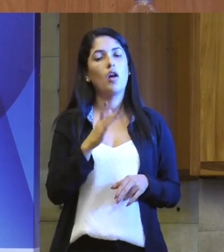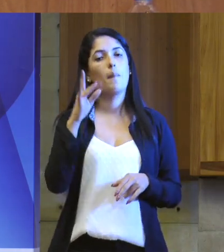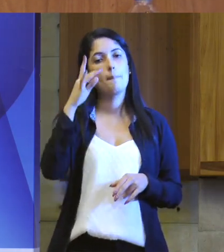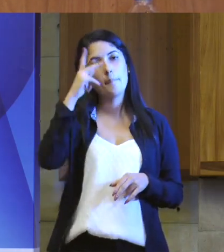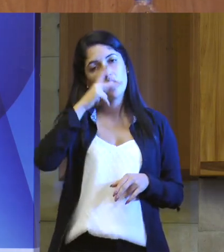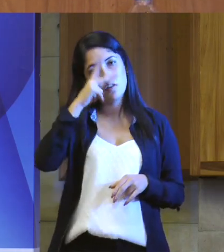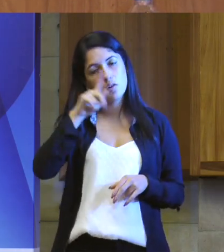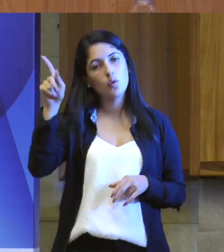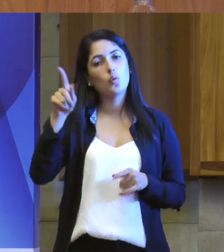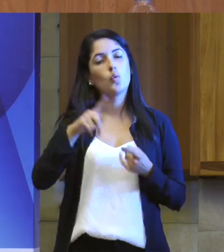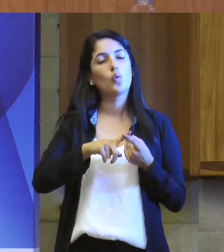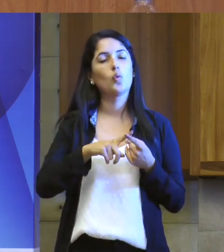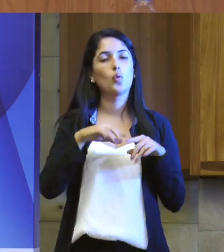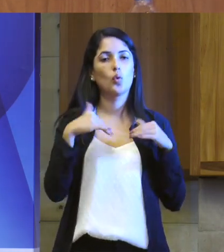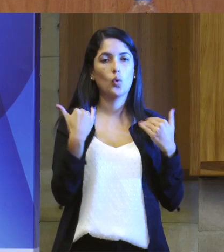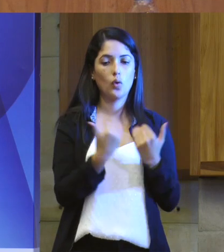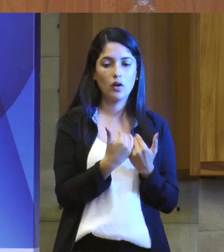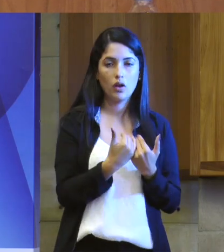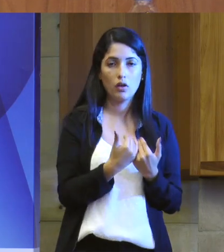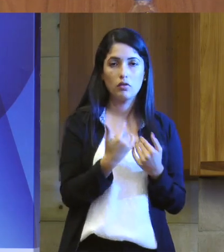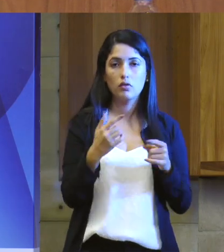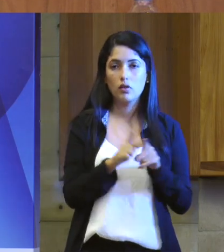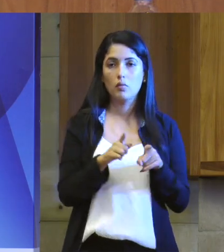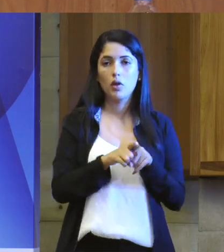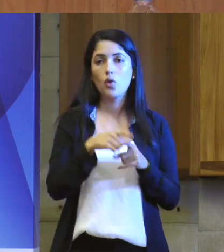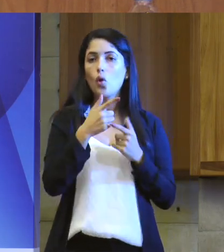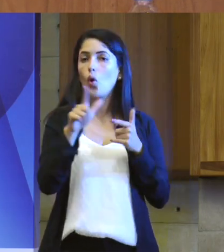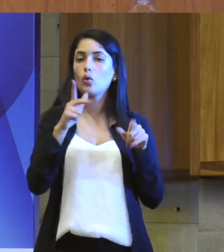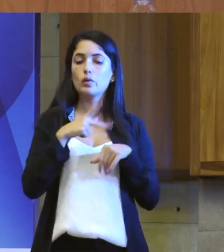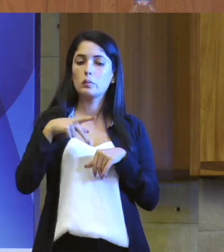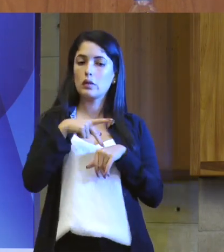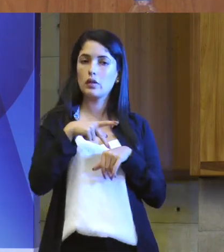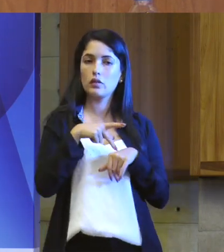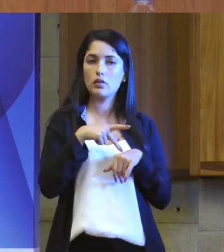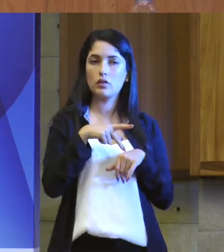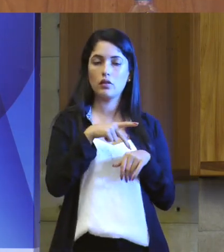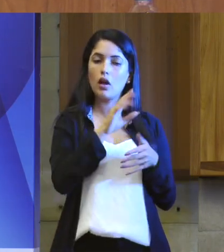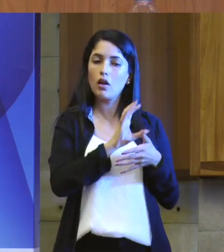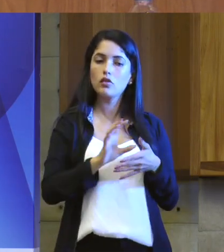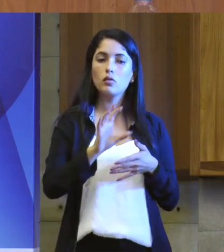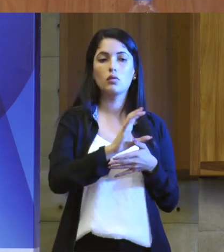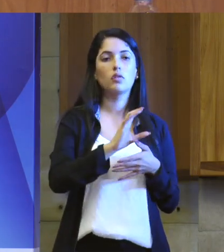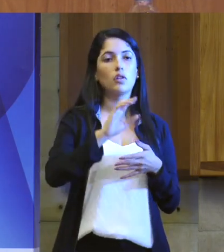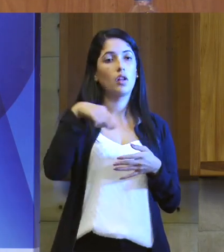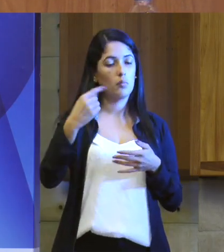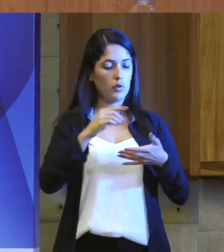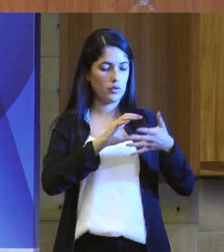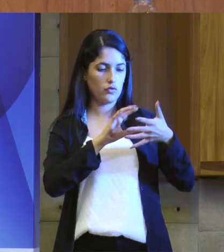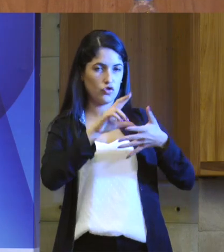peru que está no congresso ea gente está aberto a fazer a fazer a mesma coisa com os países da região e depois avançar para a américa central